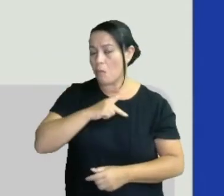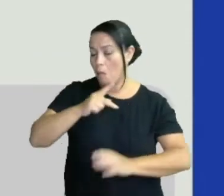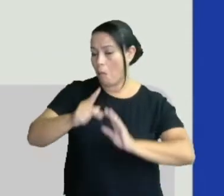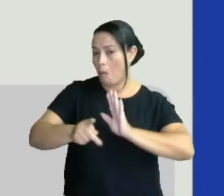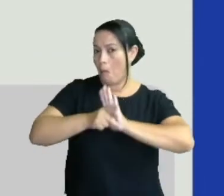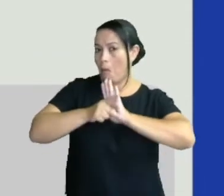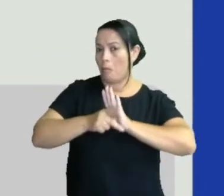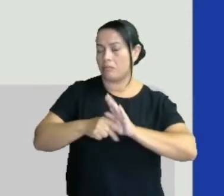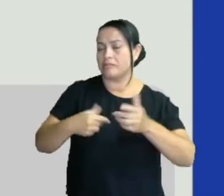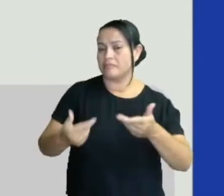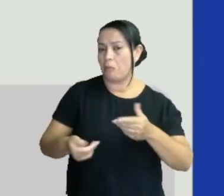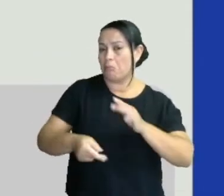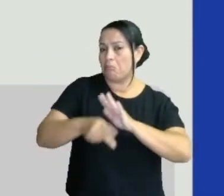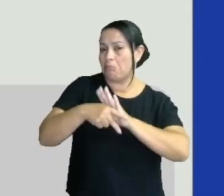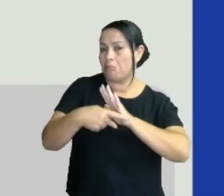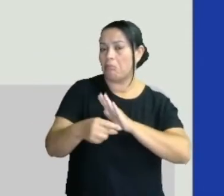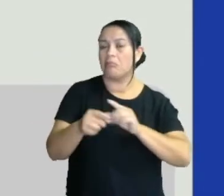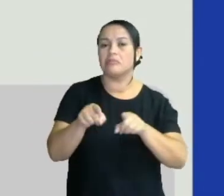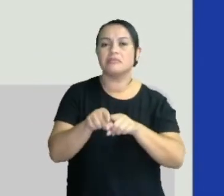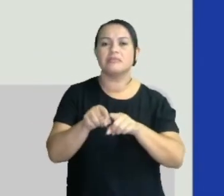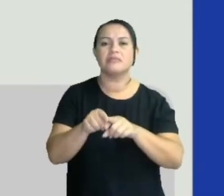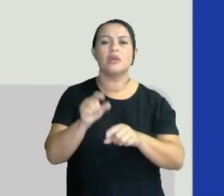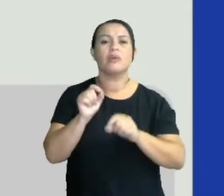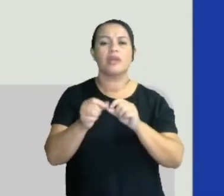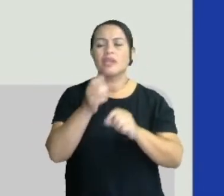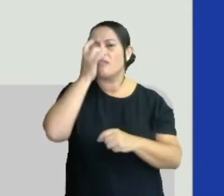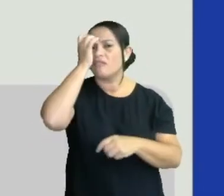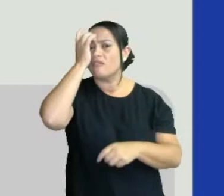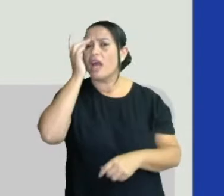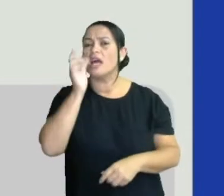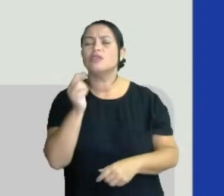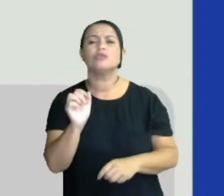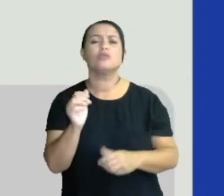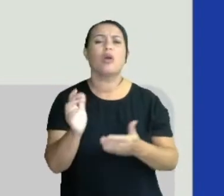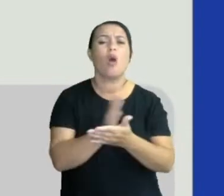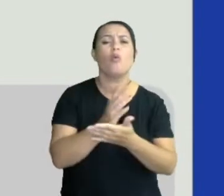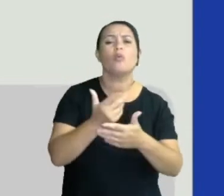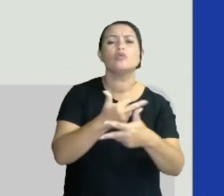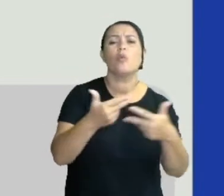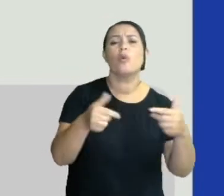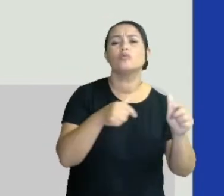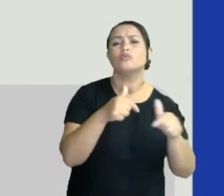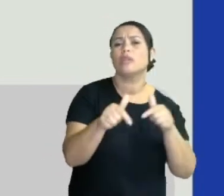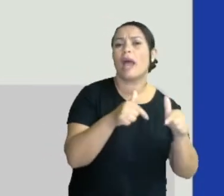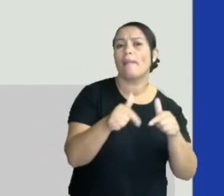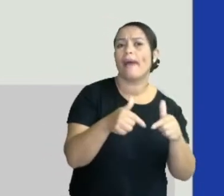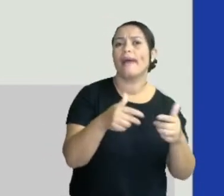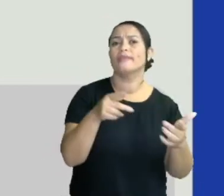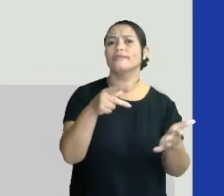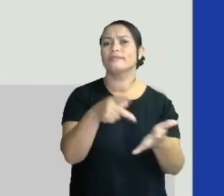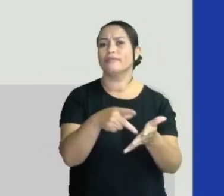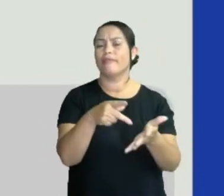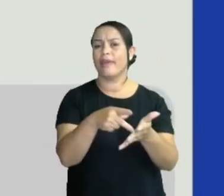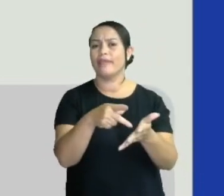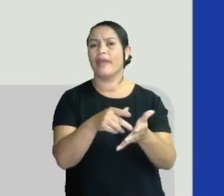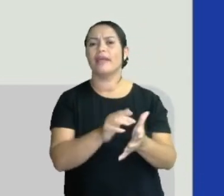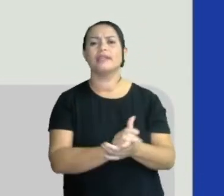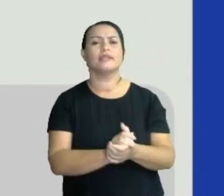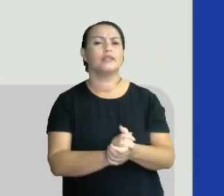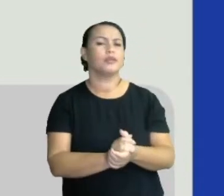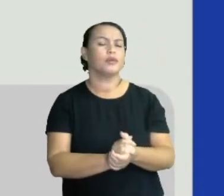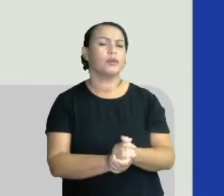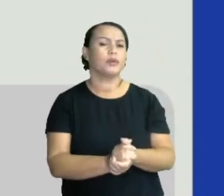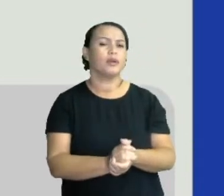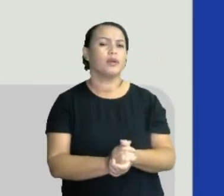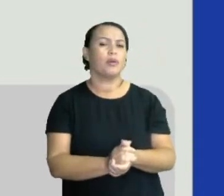a ela seria facilitada, por exemplo, as atividades reais, como